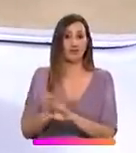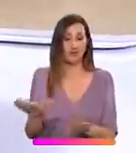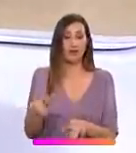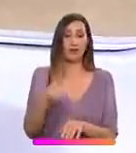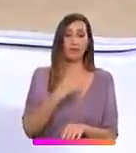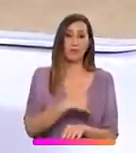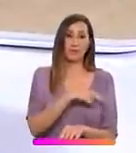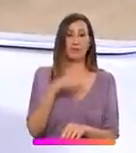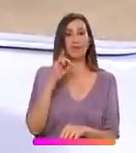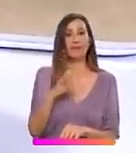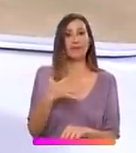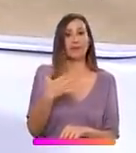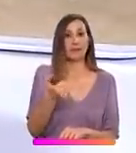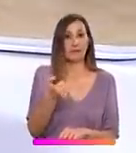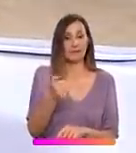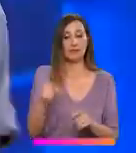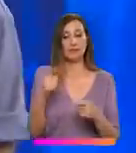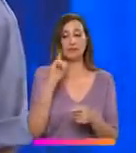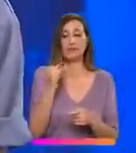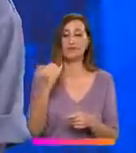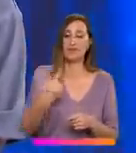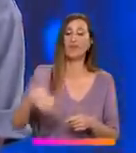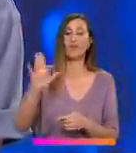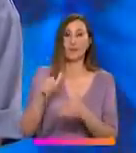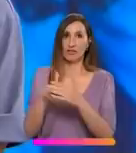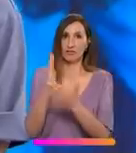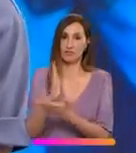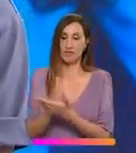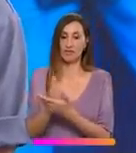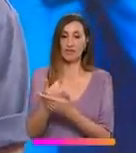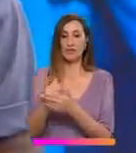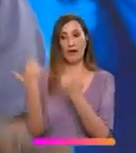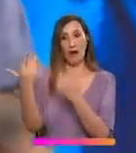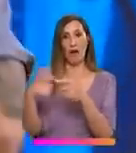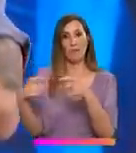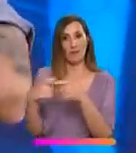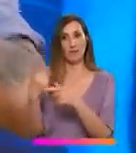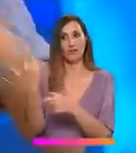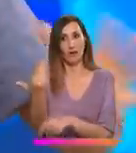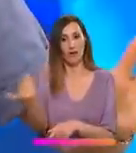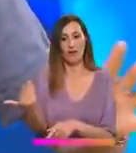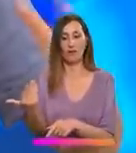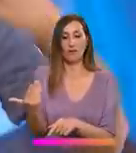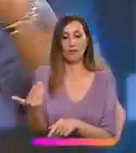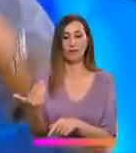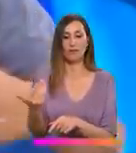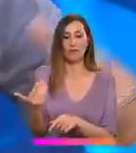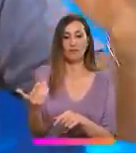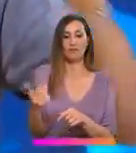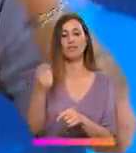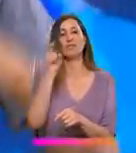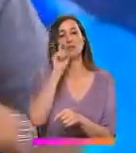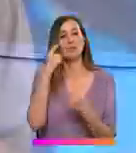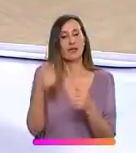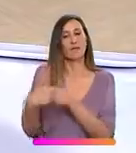na Batalha, dia 15, aliás. Depois dia 20 é que vou estar em Cascais. Os bilhetes estão disponíveis. Os concertos super, super com